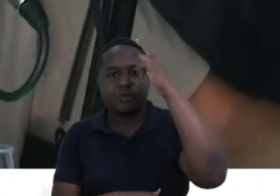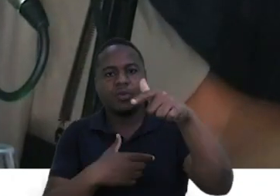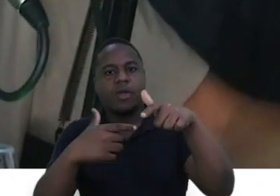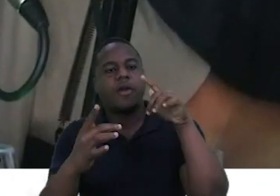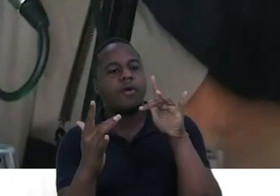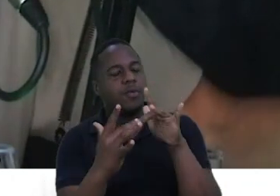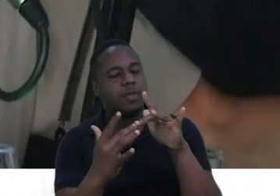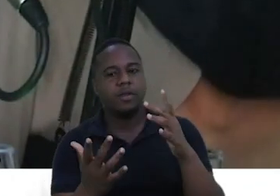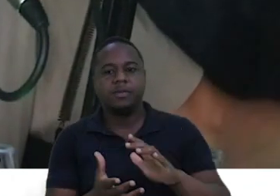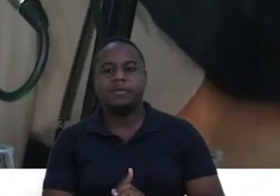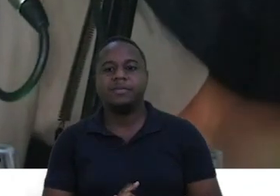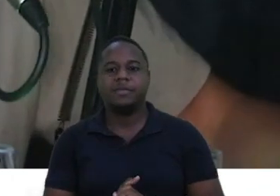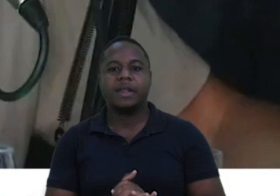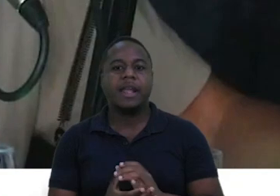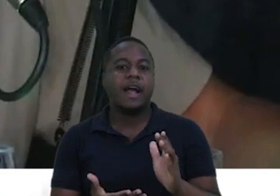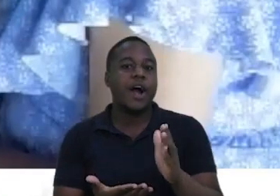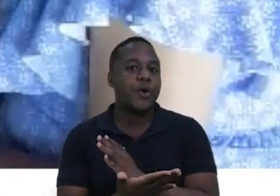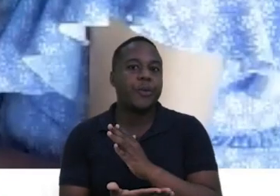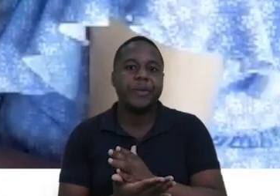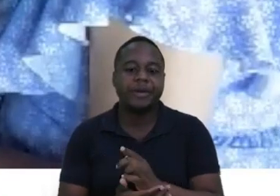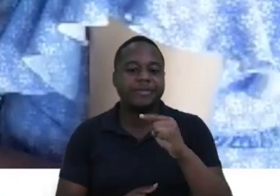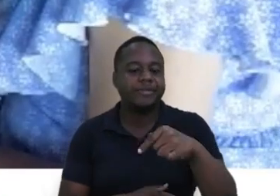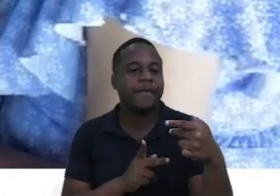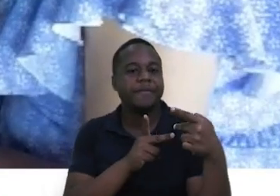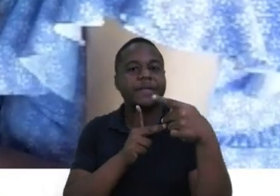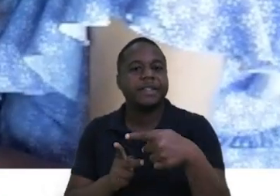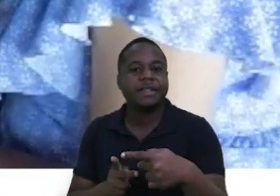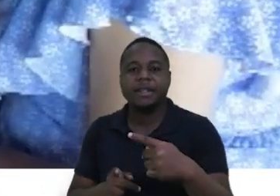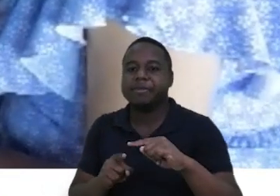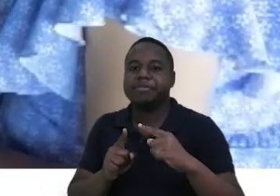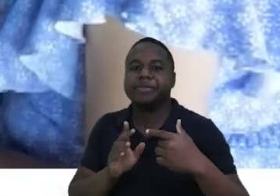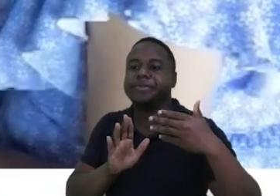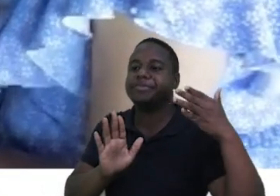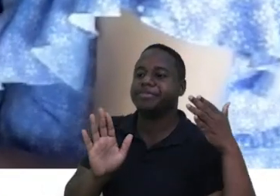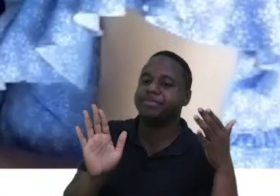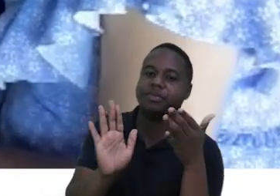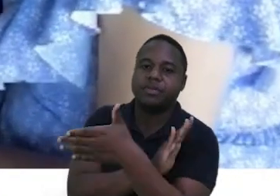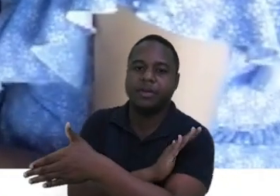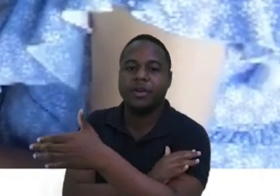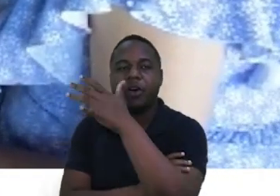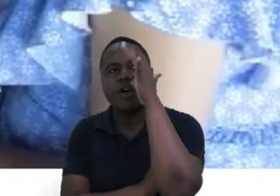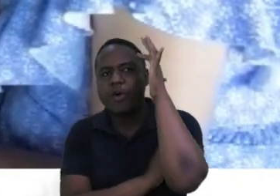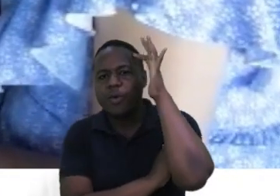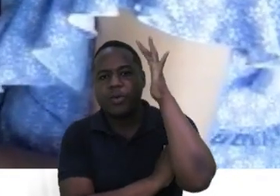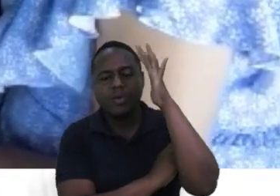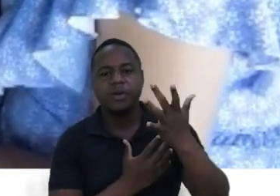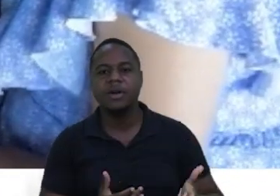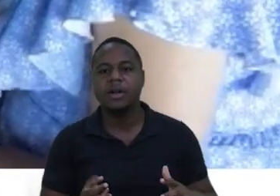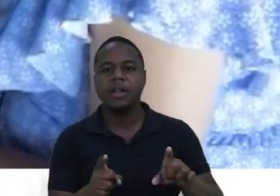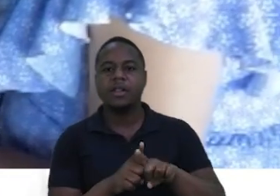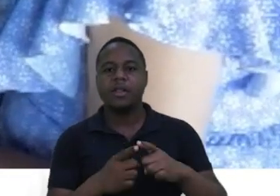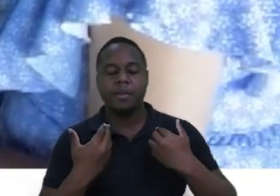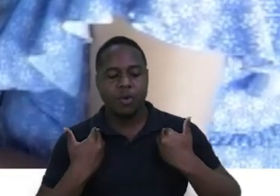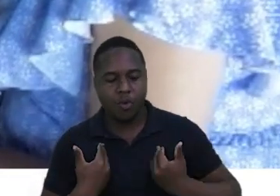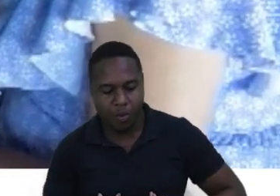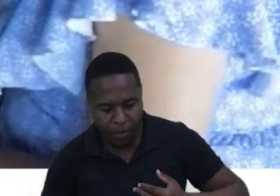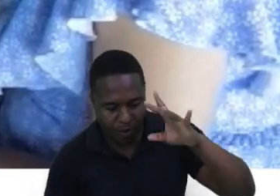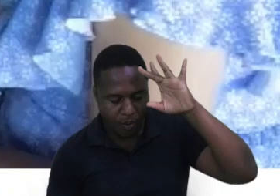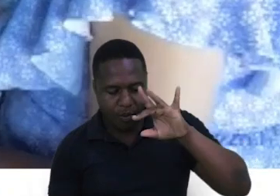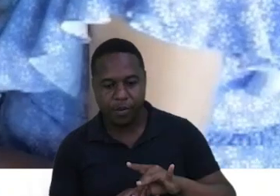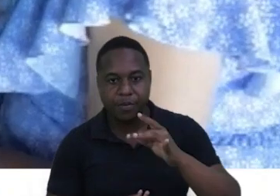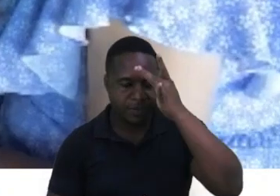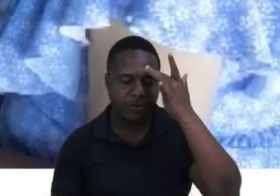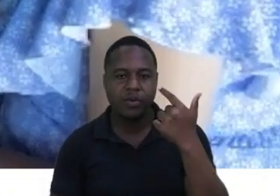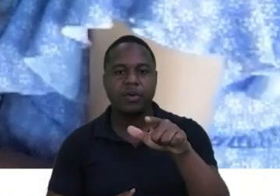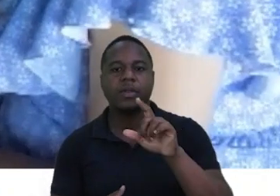isso, que geralmente muitas passam por aqui e nem desfrutam desse prazer da consciência integrada com o corpo e com o próximo,